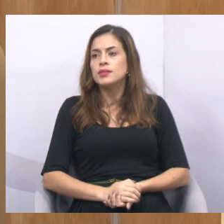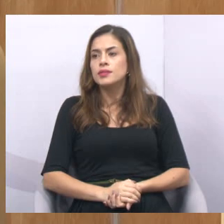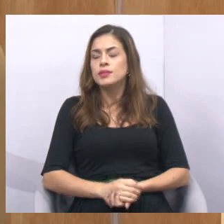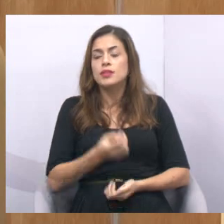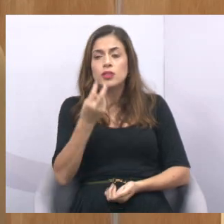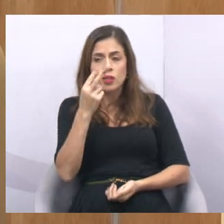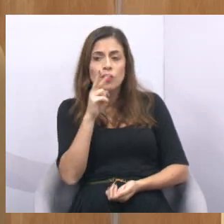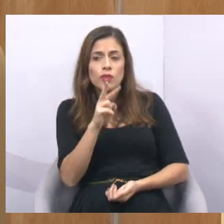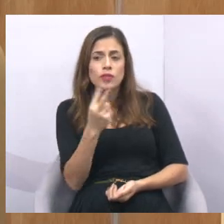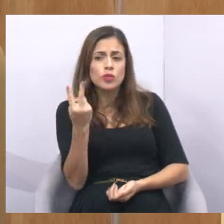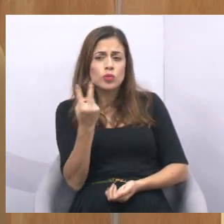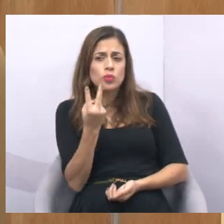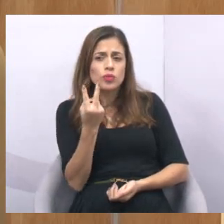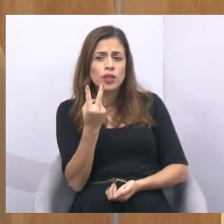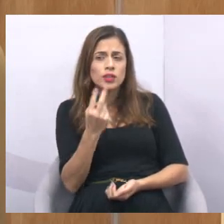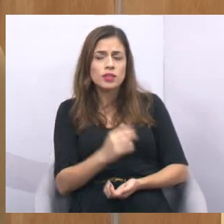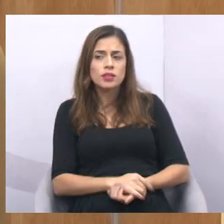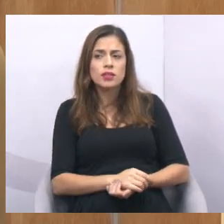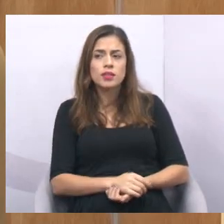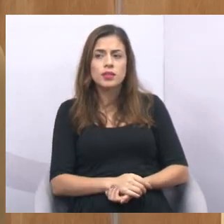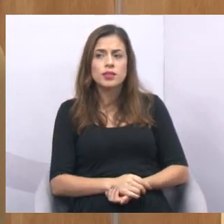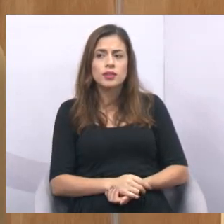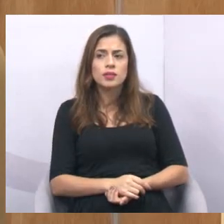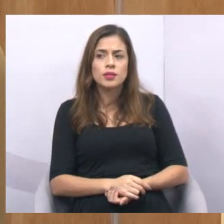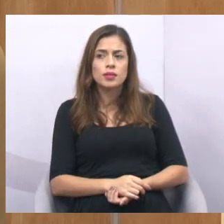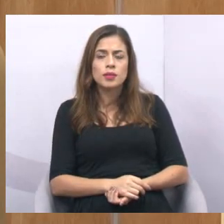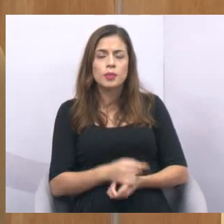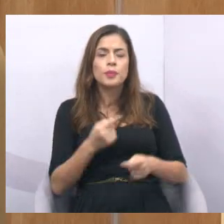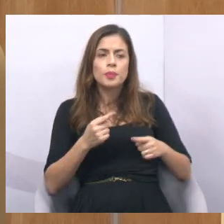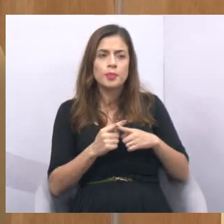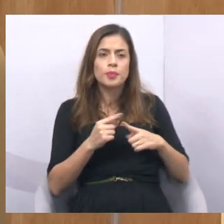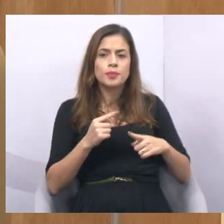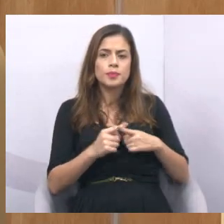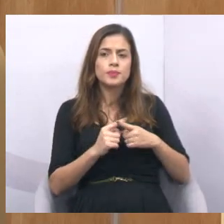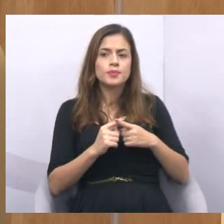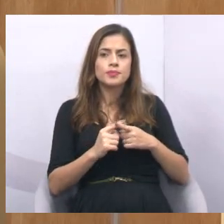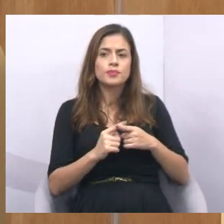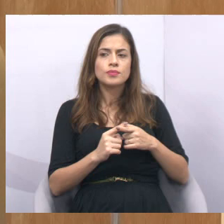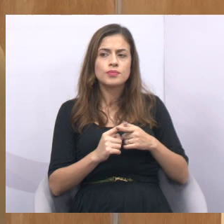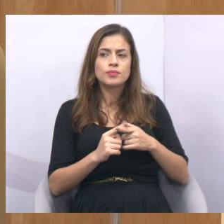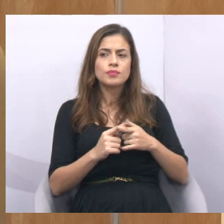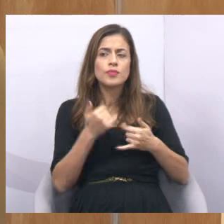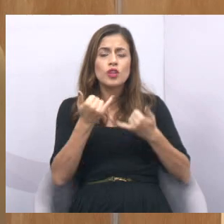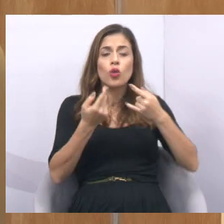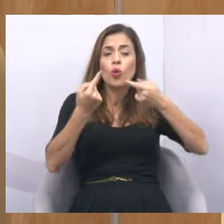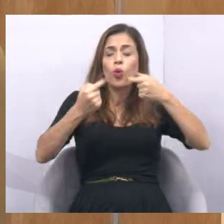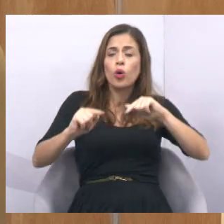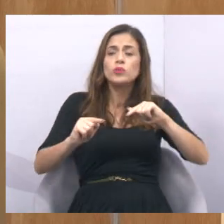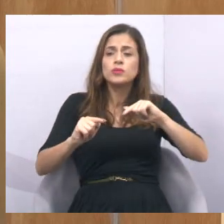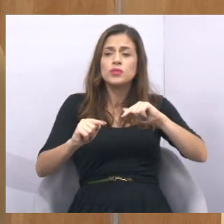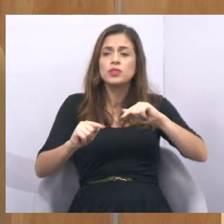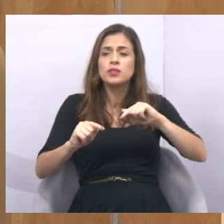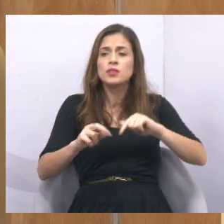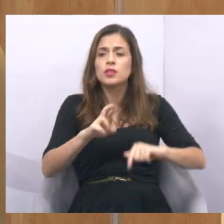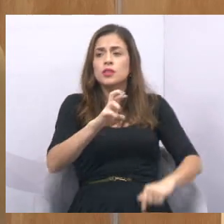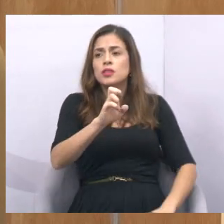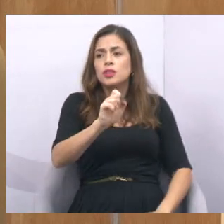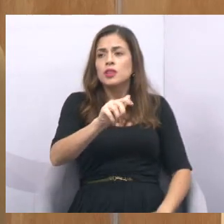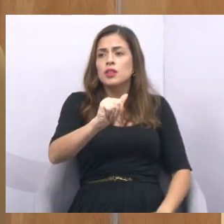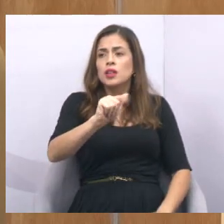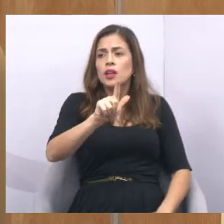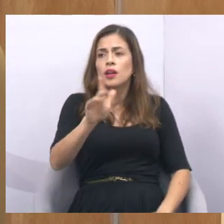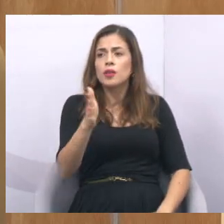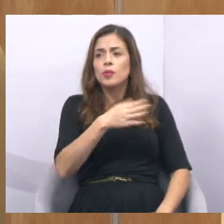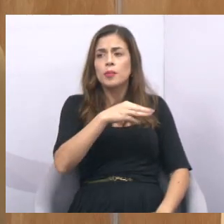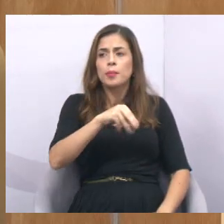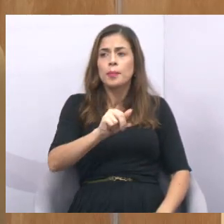vezes, porque muitas vezes eu joguei contra o Real Madrid, depois como técnico, Então, eu tive a